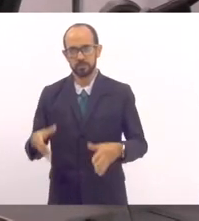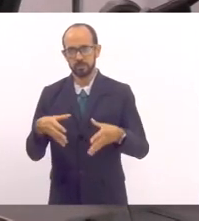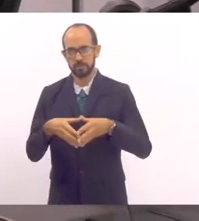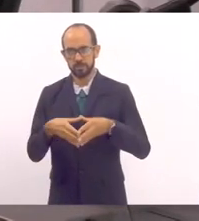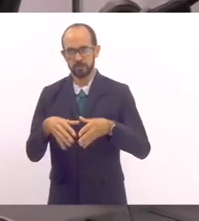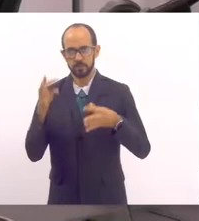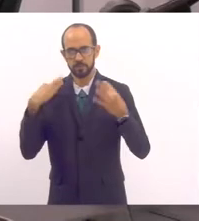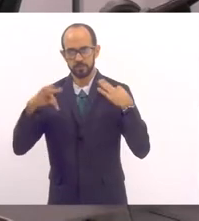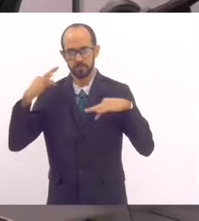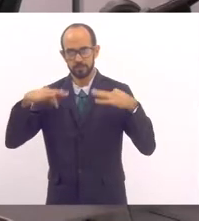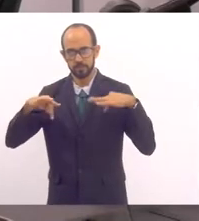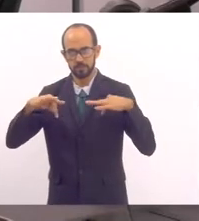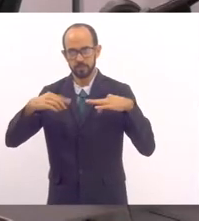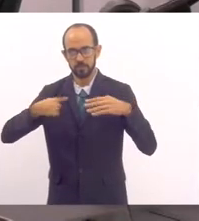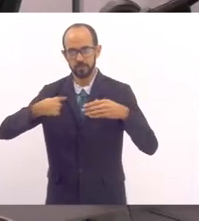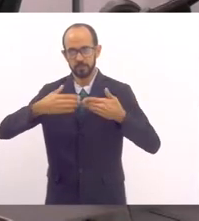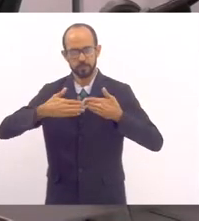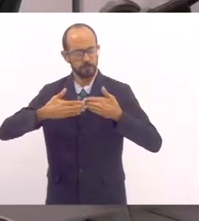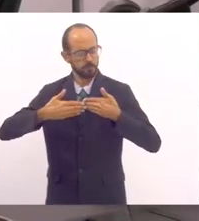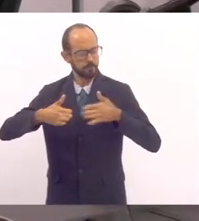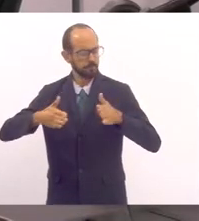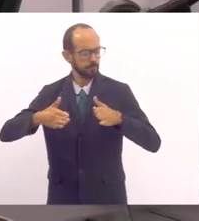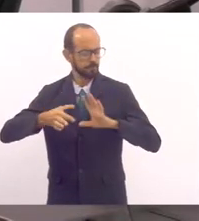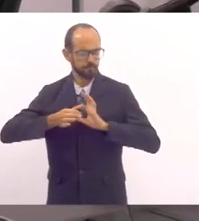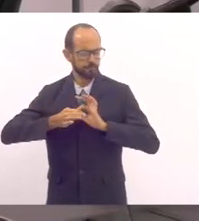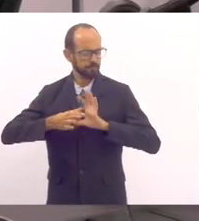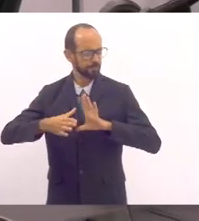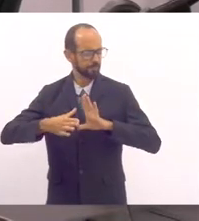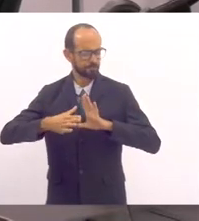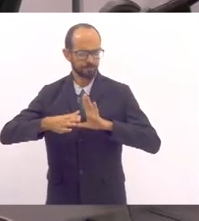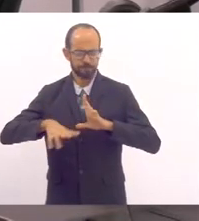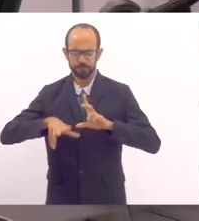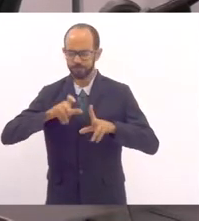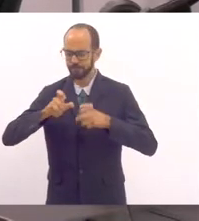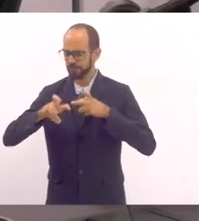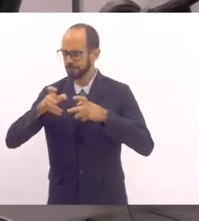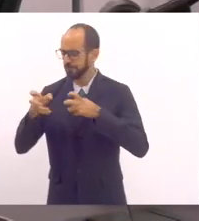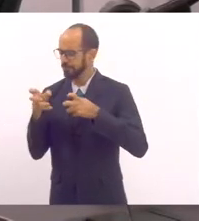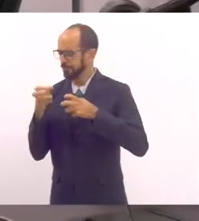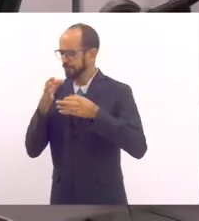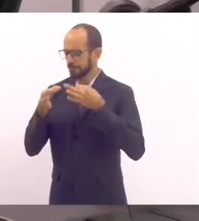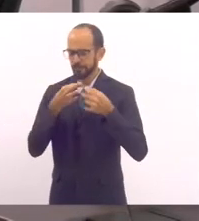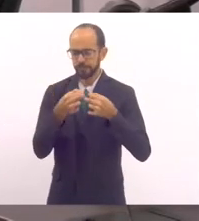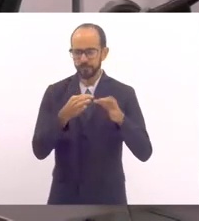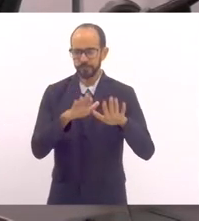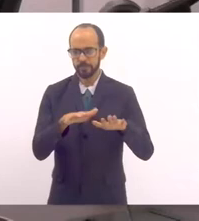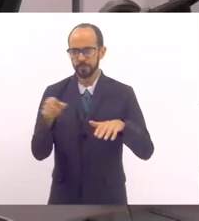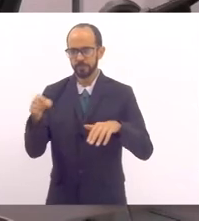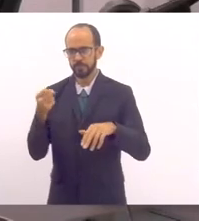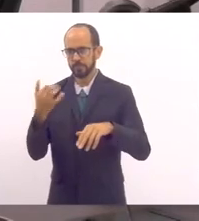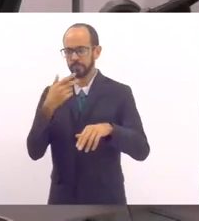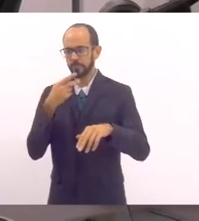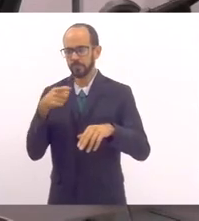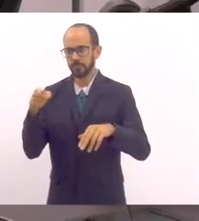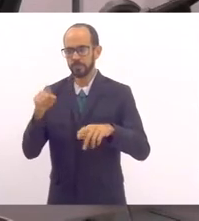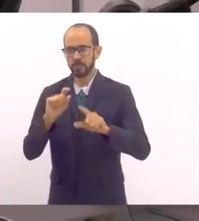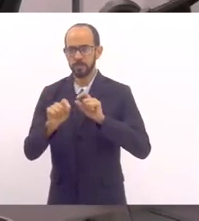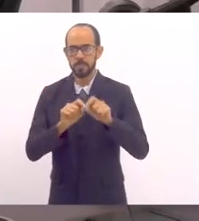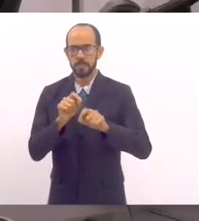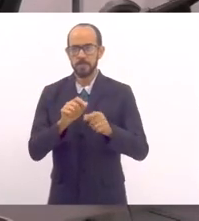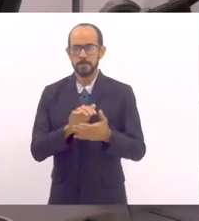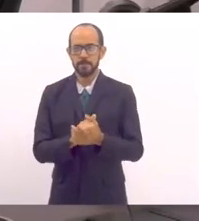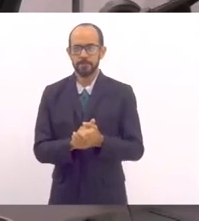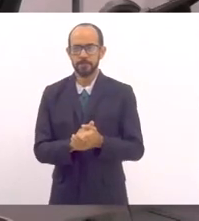Turismo, eu estou aqui aberta a ouvir, a debater, assim como eu disse, mas aí quando o senhor entrou numa deixa aí em relação